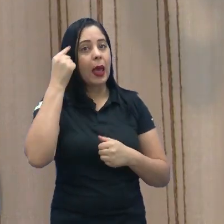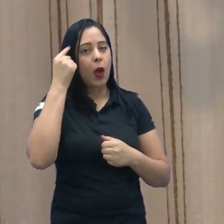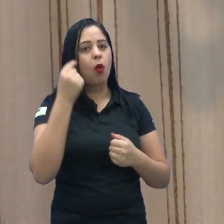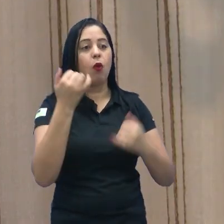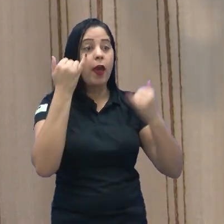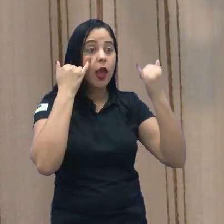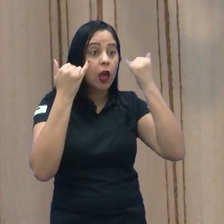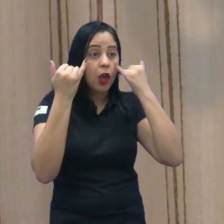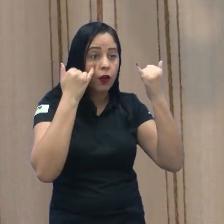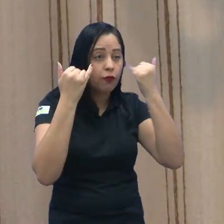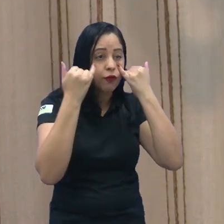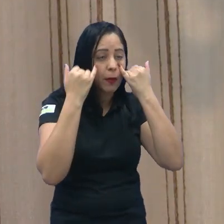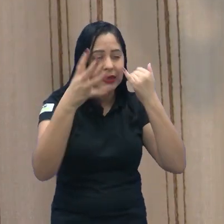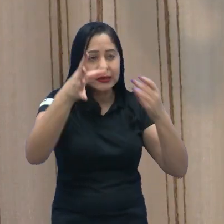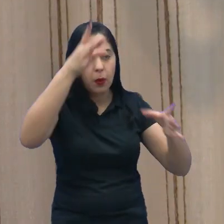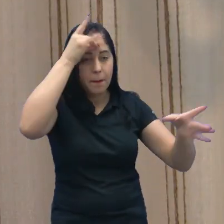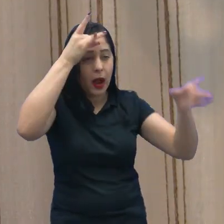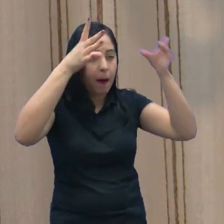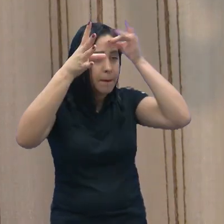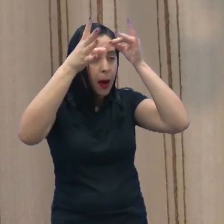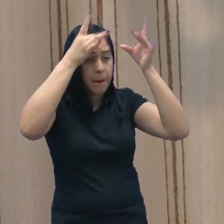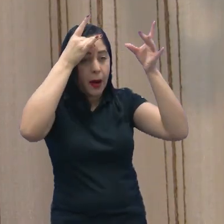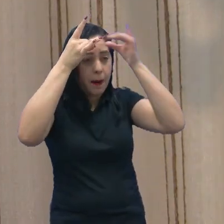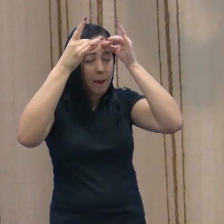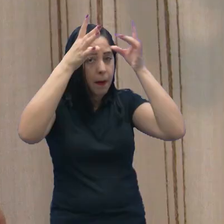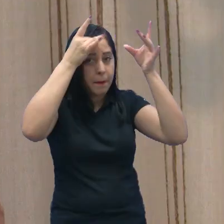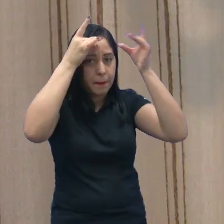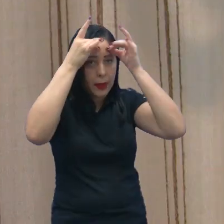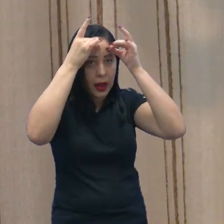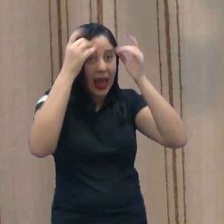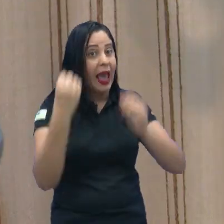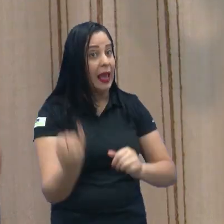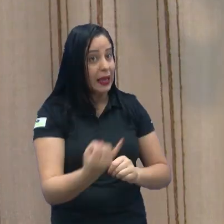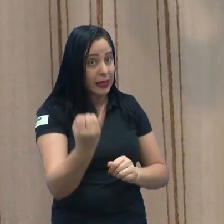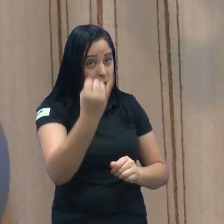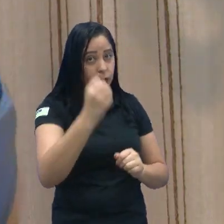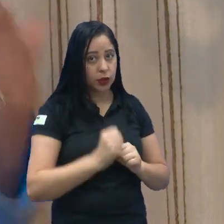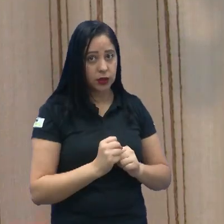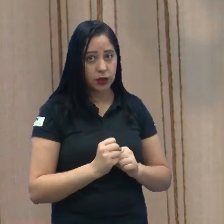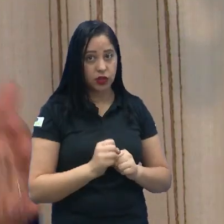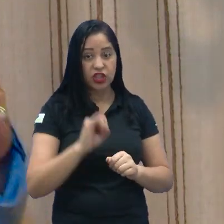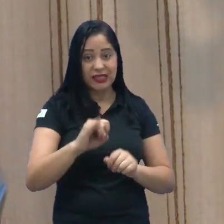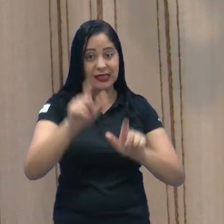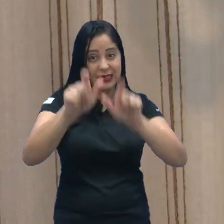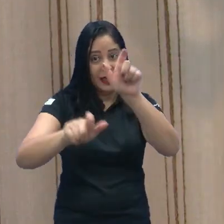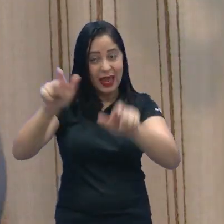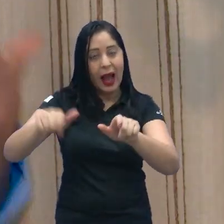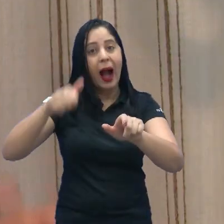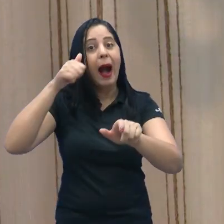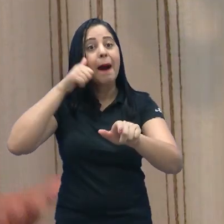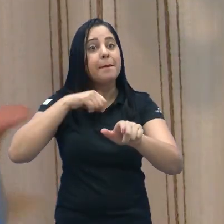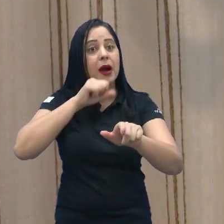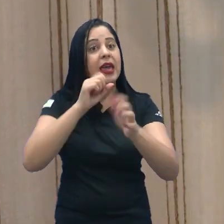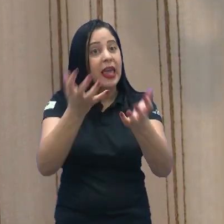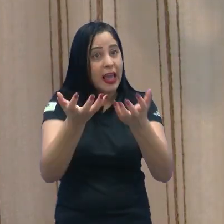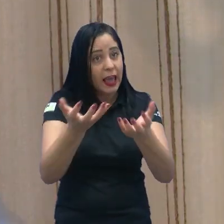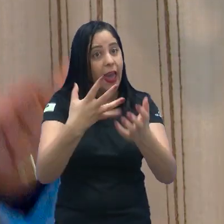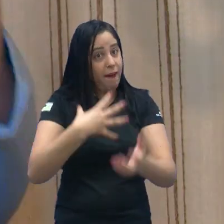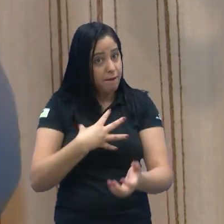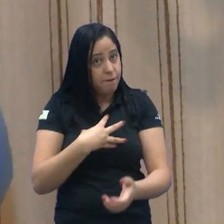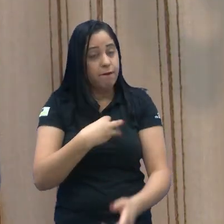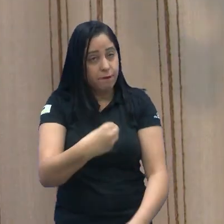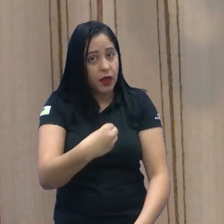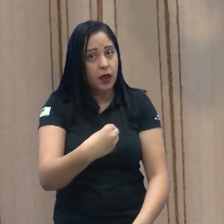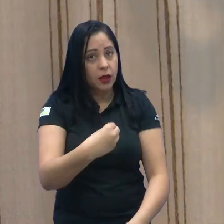informação, que é fundamental para toda mãe que quer ter um filho, que está gerando ou que de